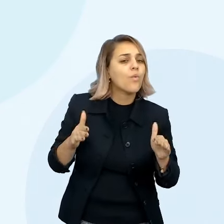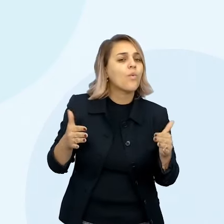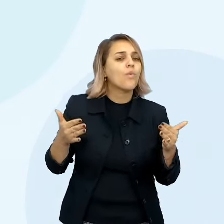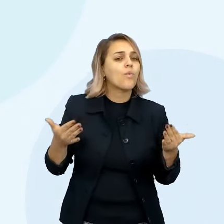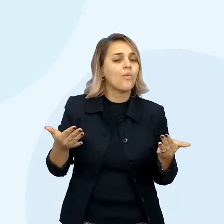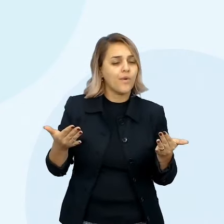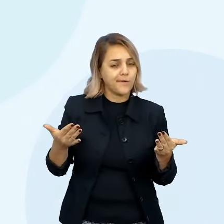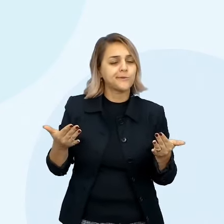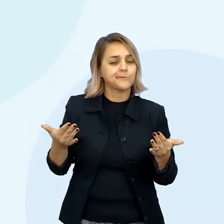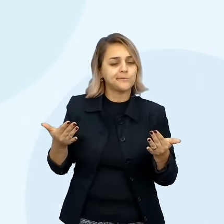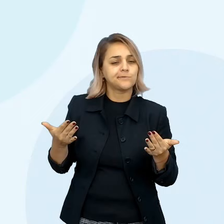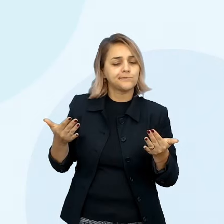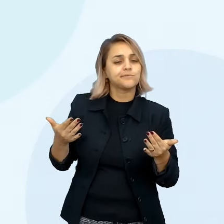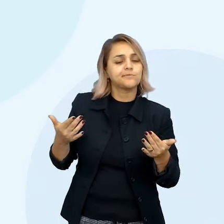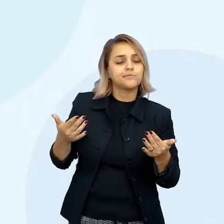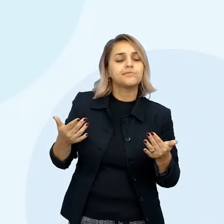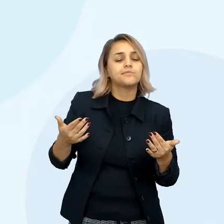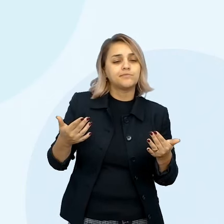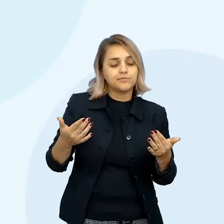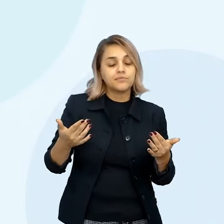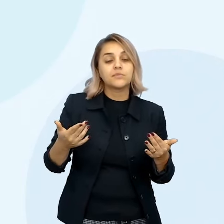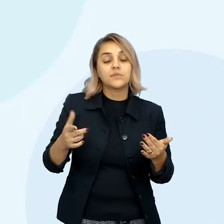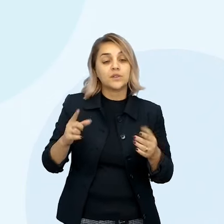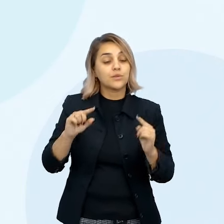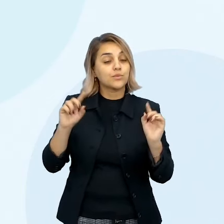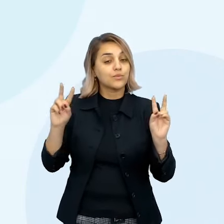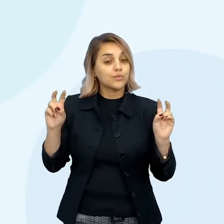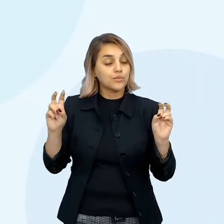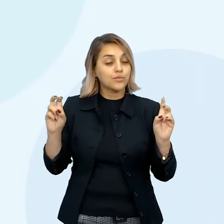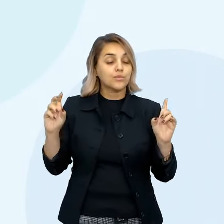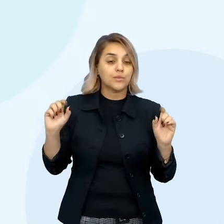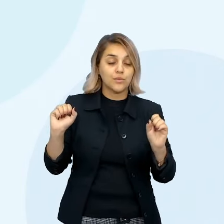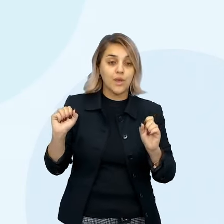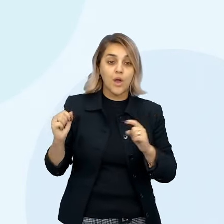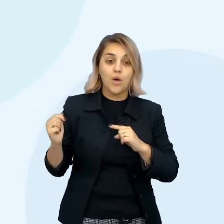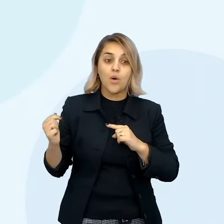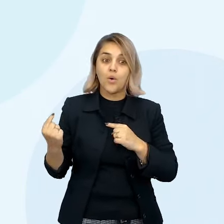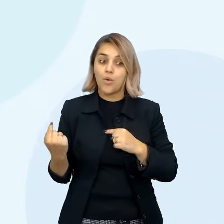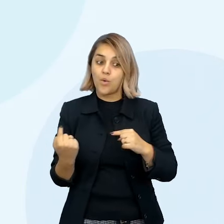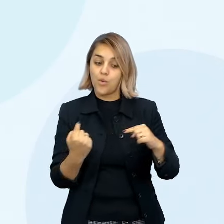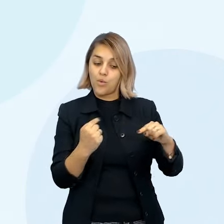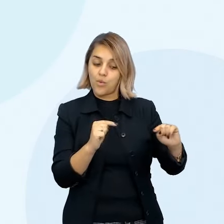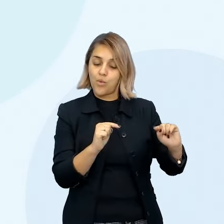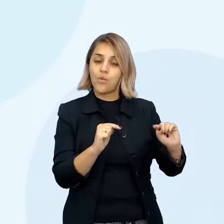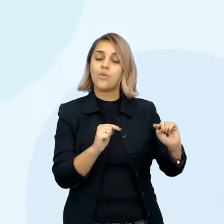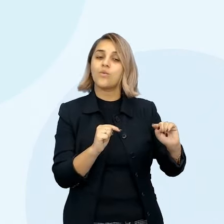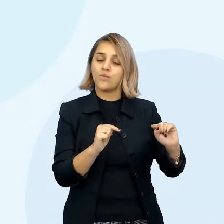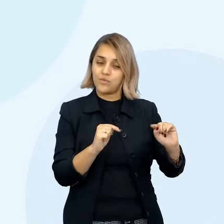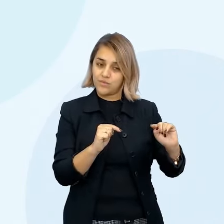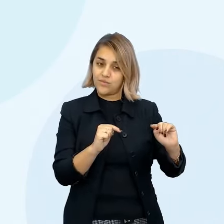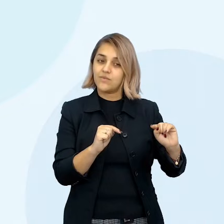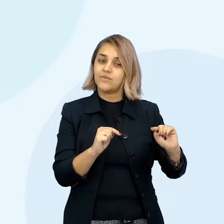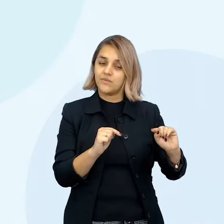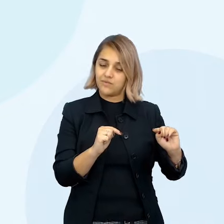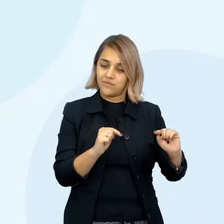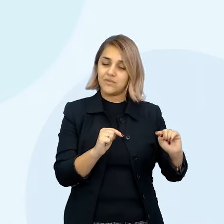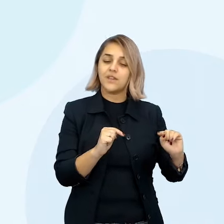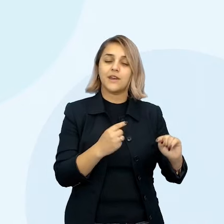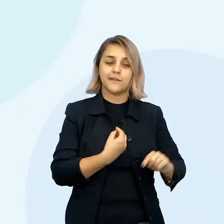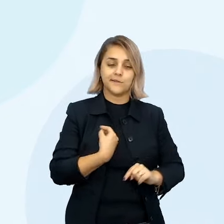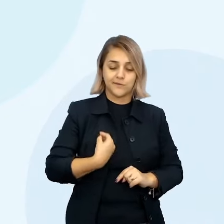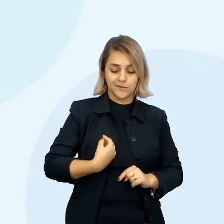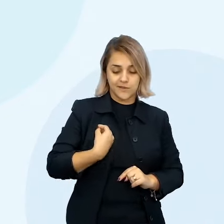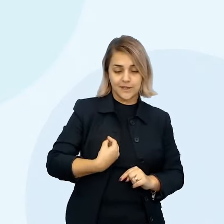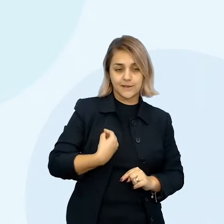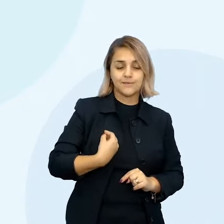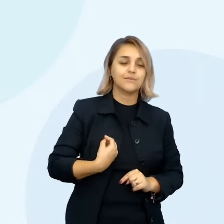de repertório relacionado ao poder que se volta contra a vida, né? E como que a gente pode trazer isso para os estudantes? Às vezes,